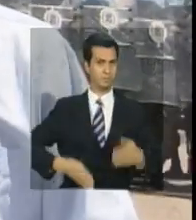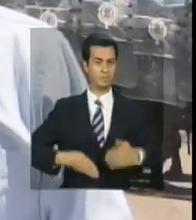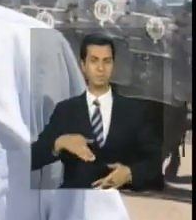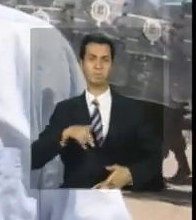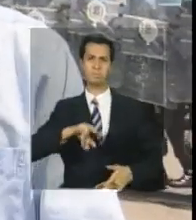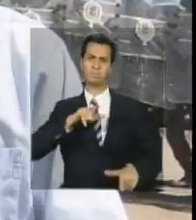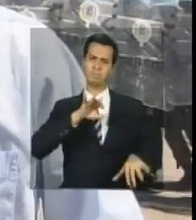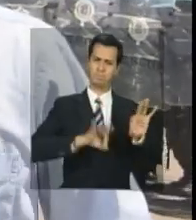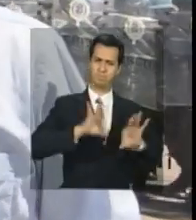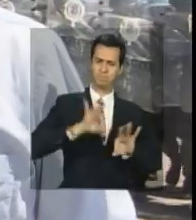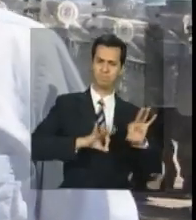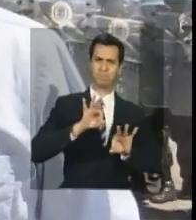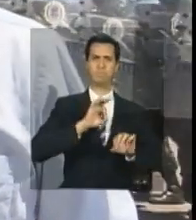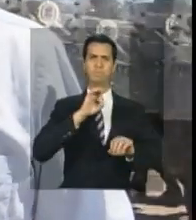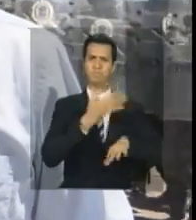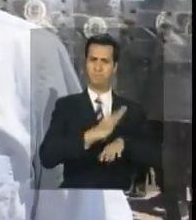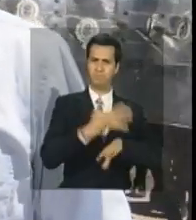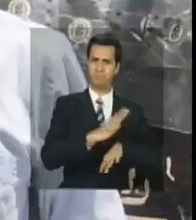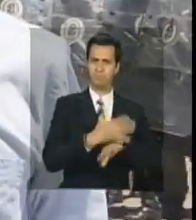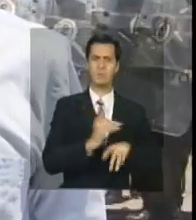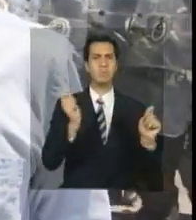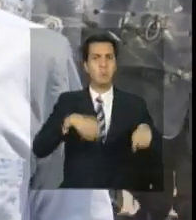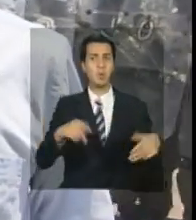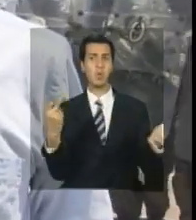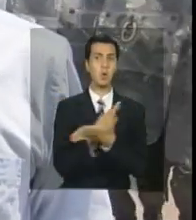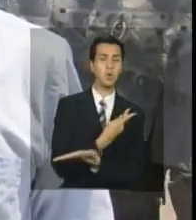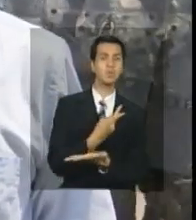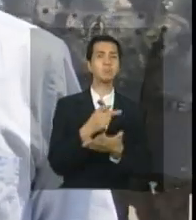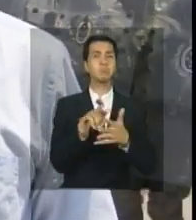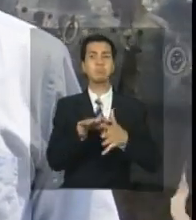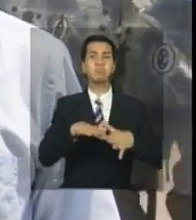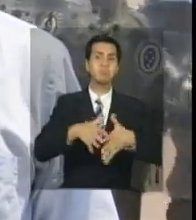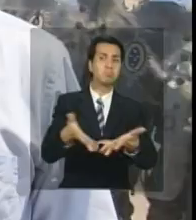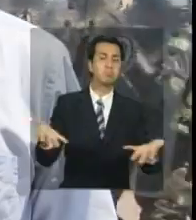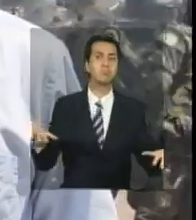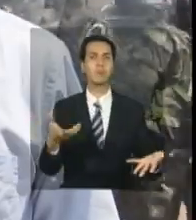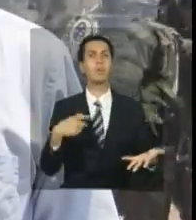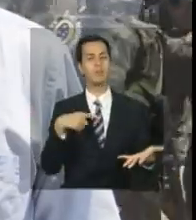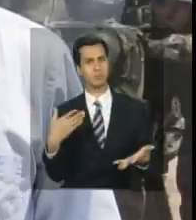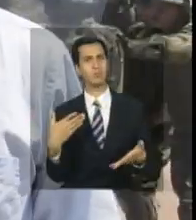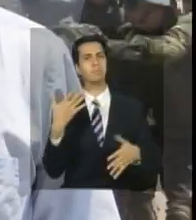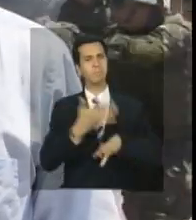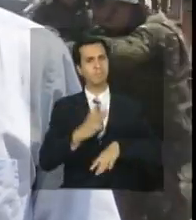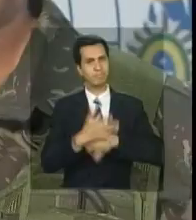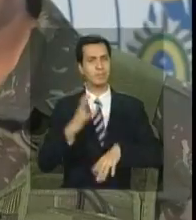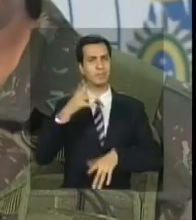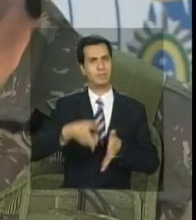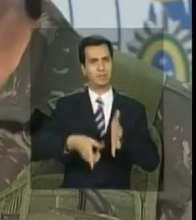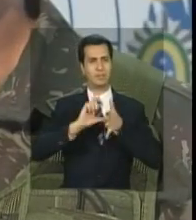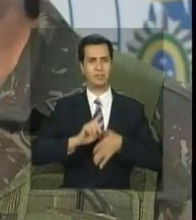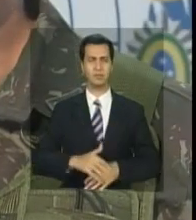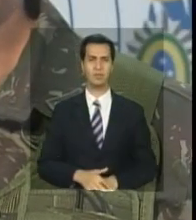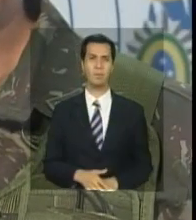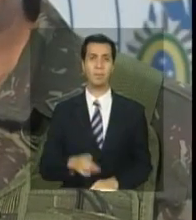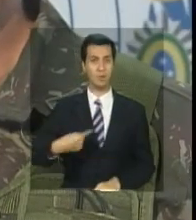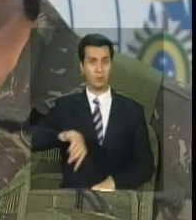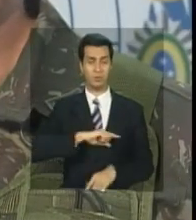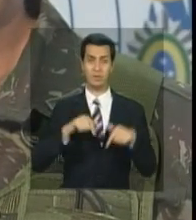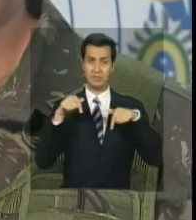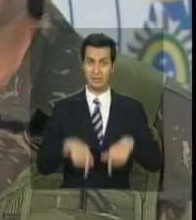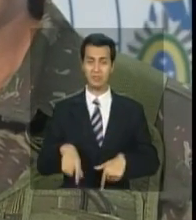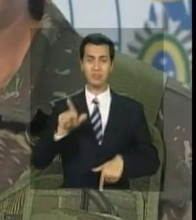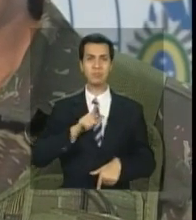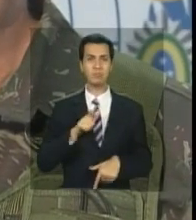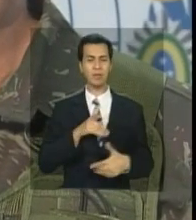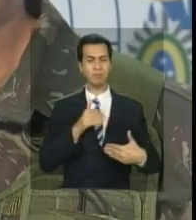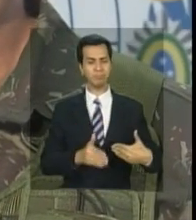preparados para enfrentar todo tipo de situação que eventualmente podem encontrar na capital, Porto Príncipe. Nós passamos por várias